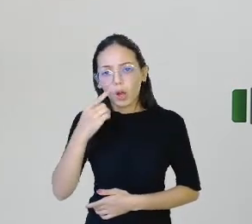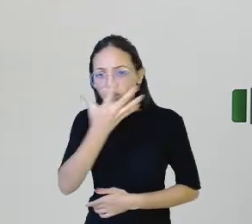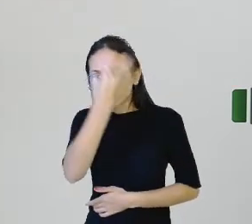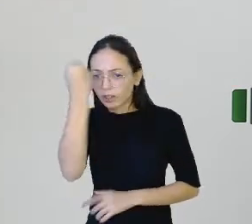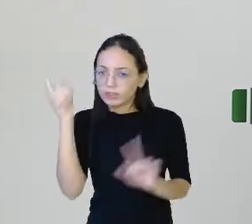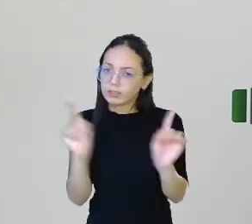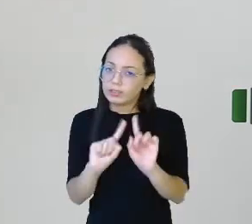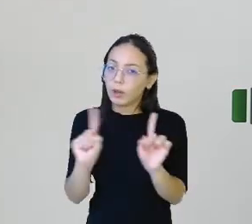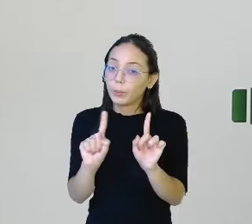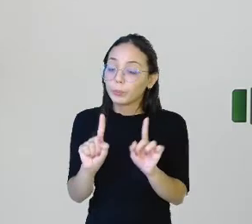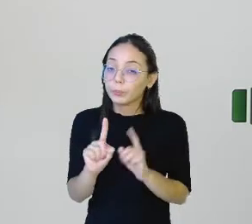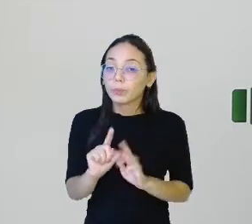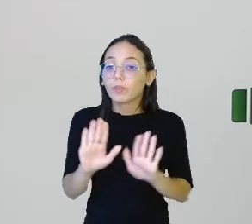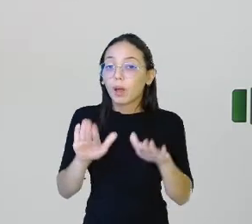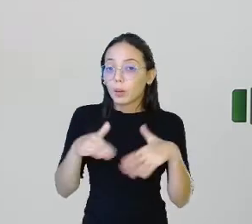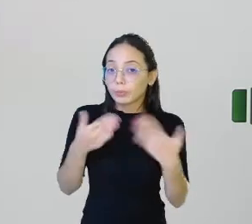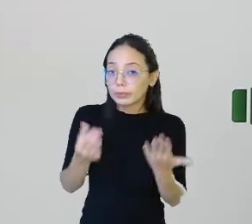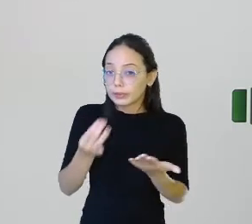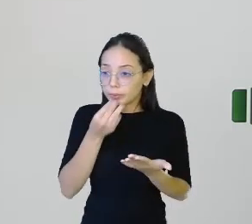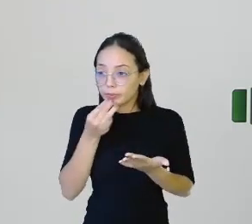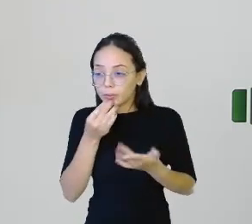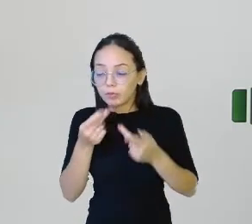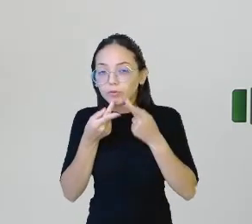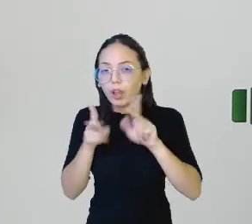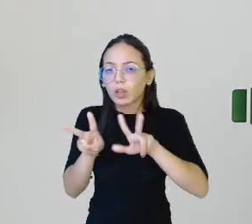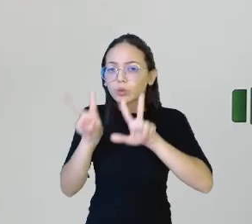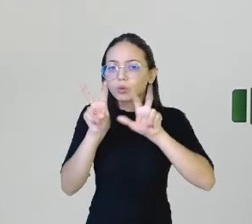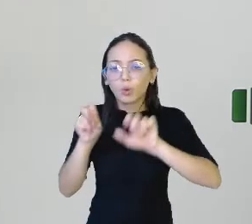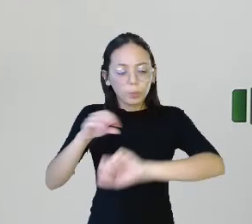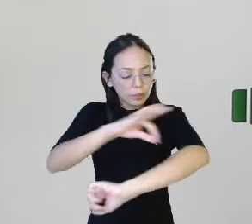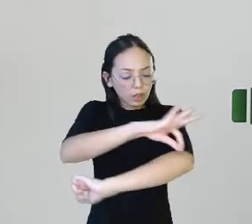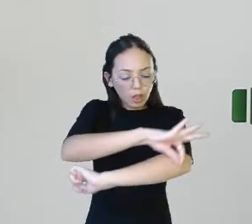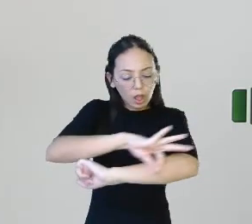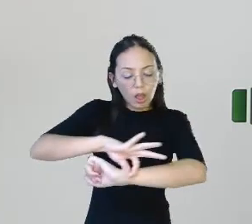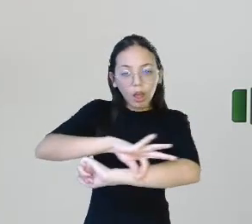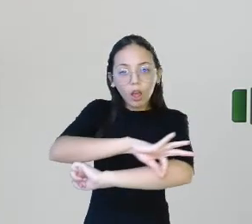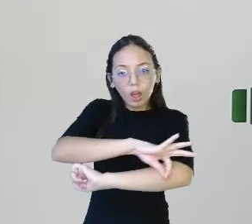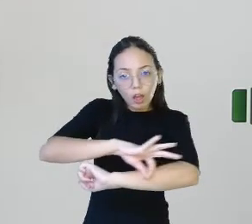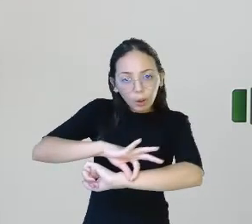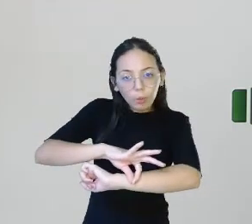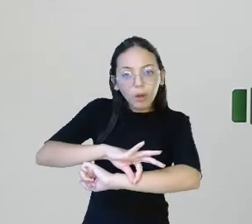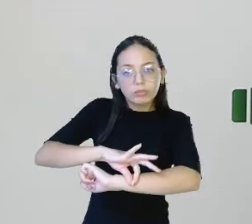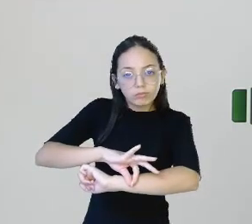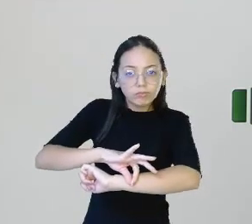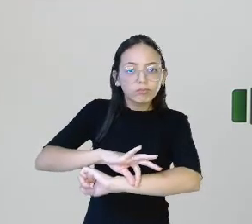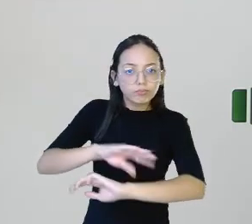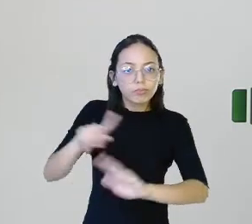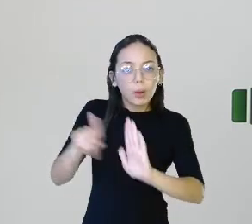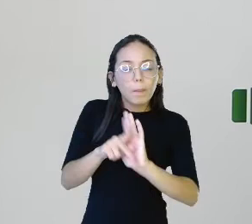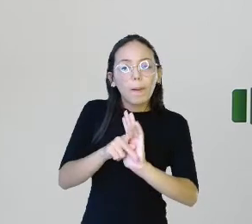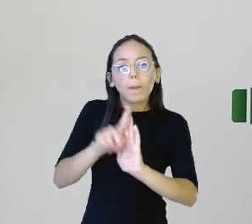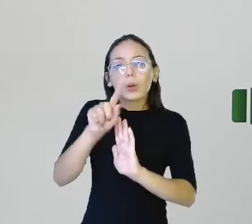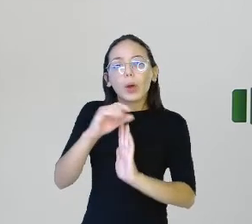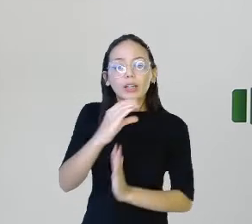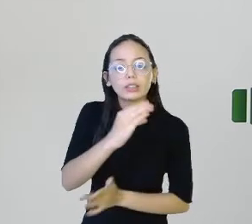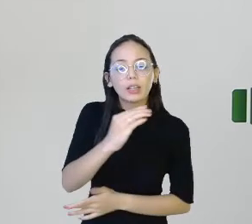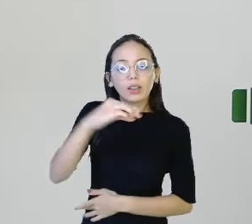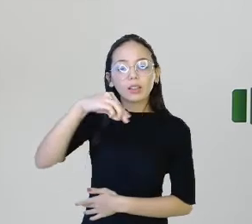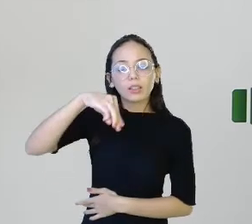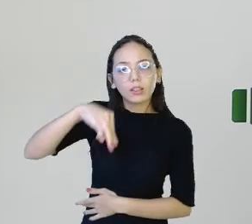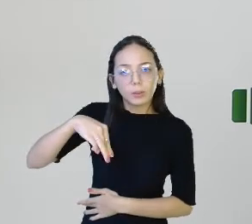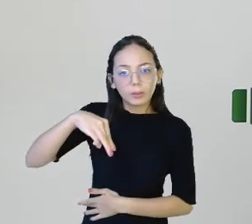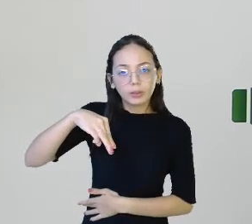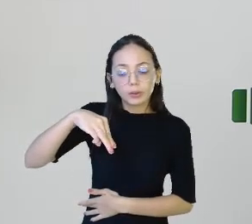esquece. Quando eu falo de régua, onde a medida é